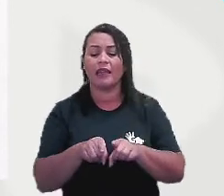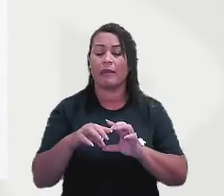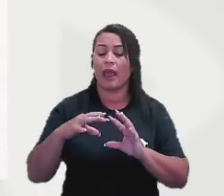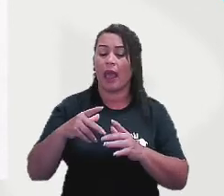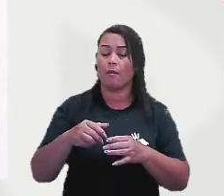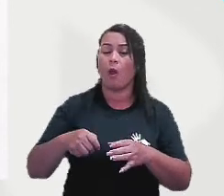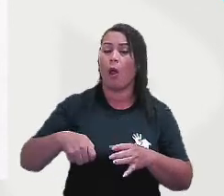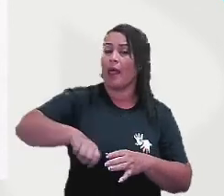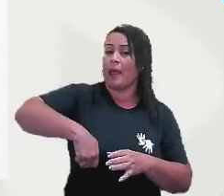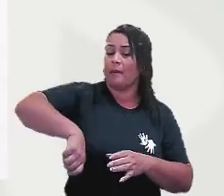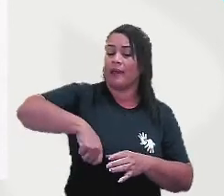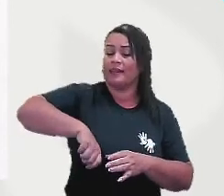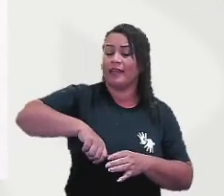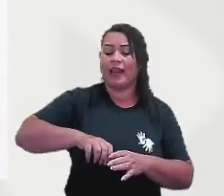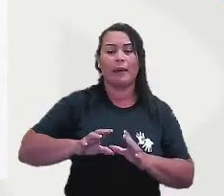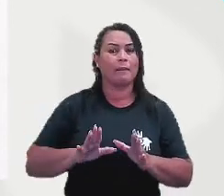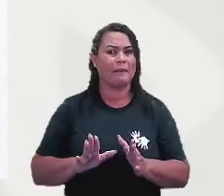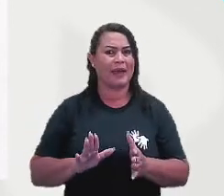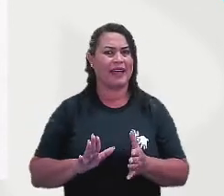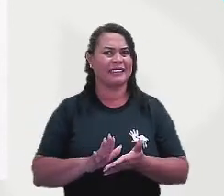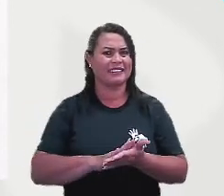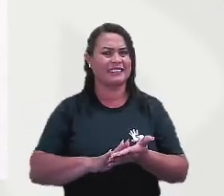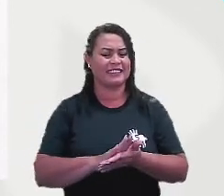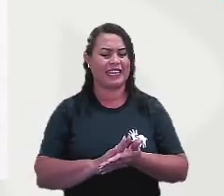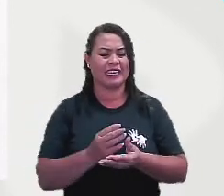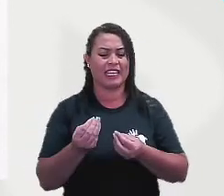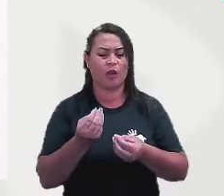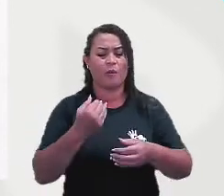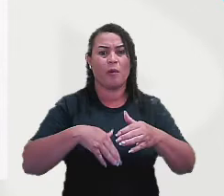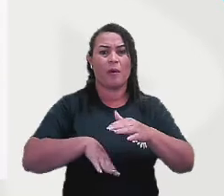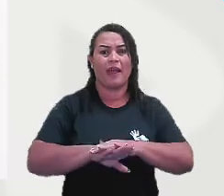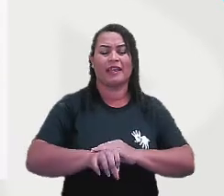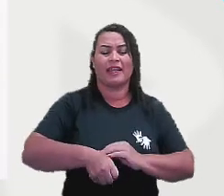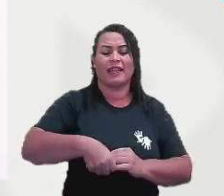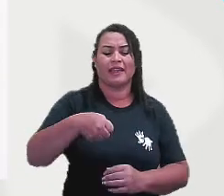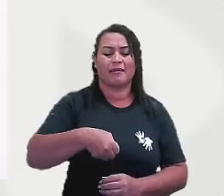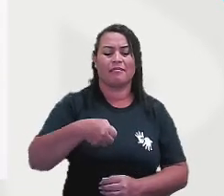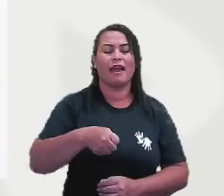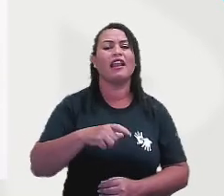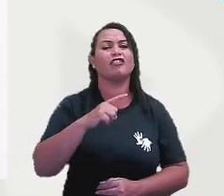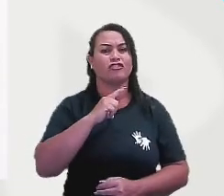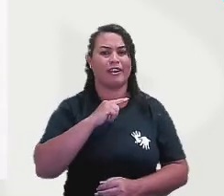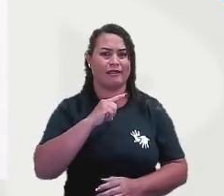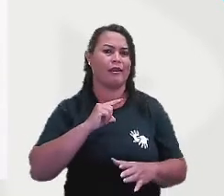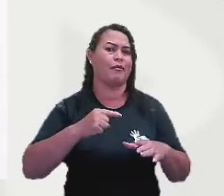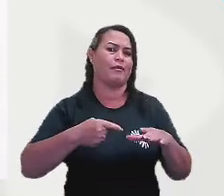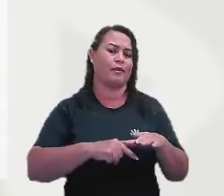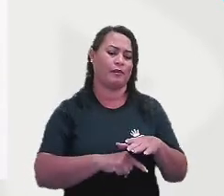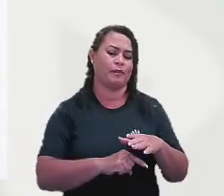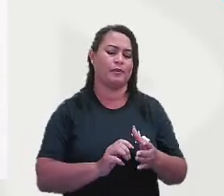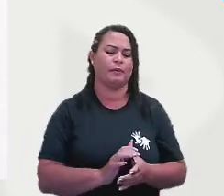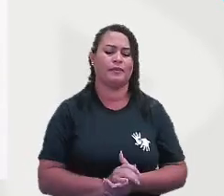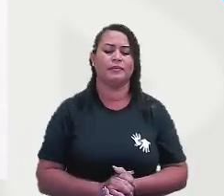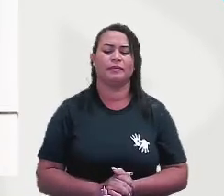a panela. Mas nada cabe na mala. A mala já leva o tatu.